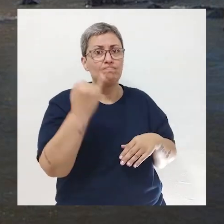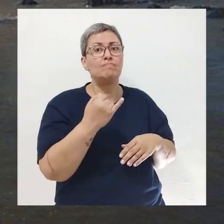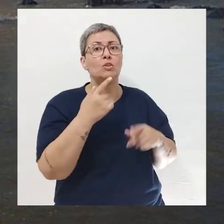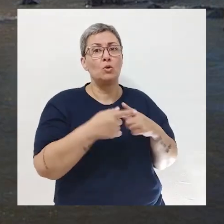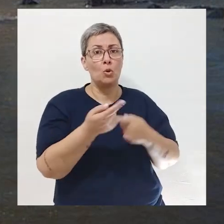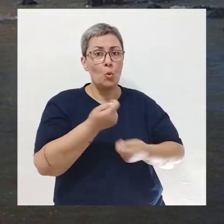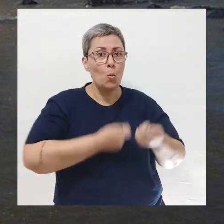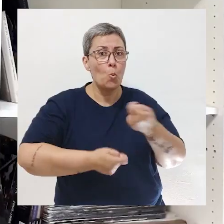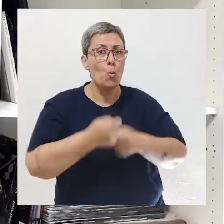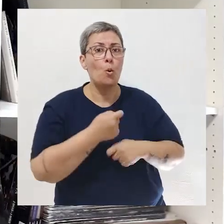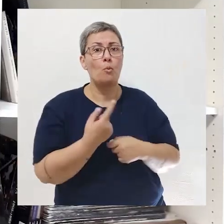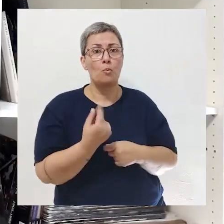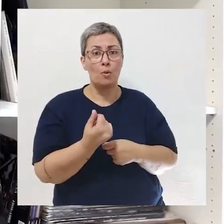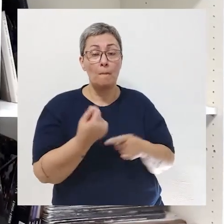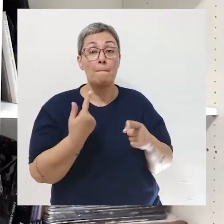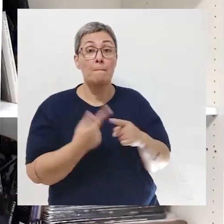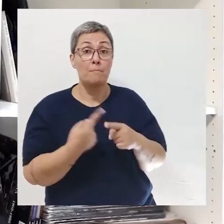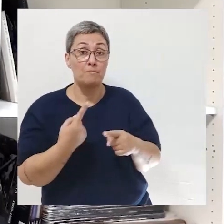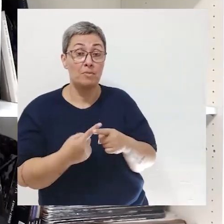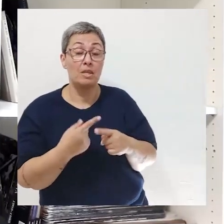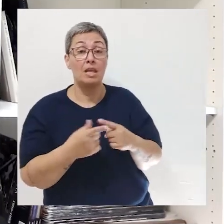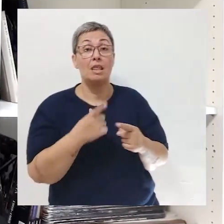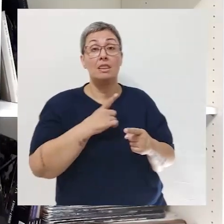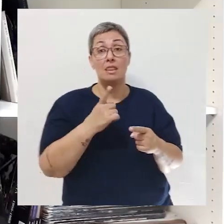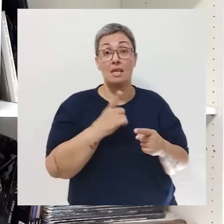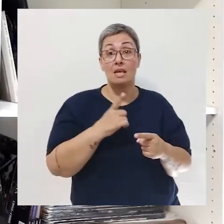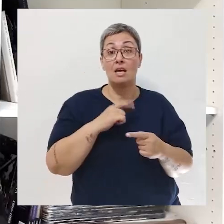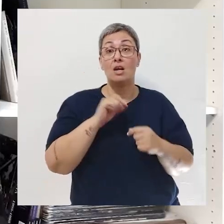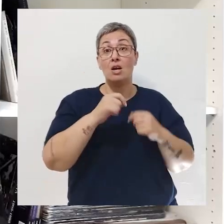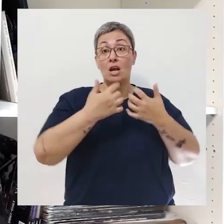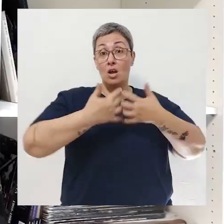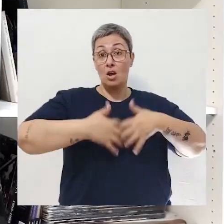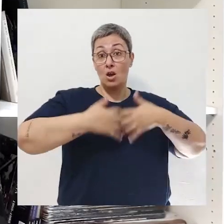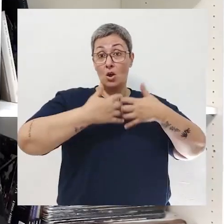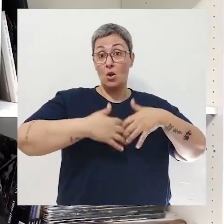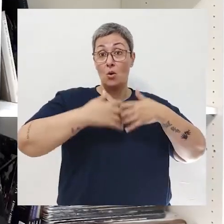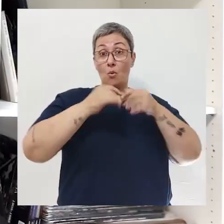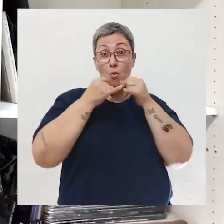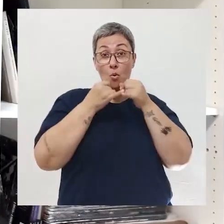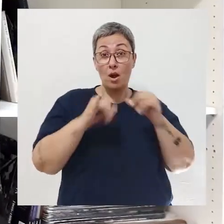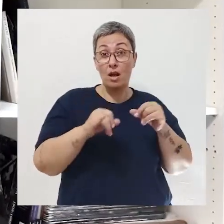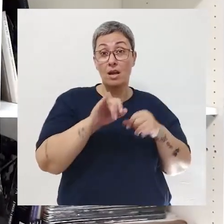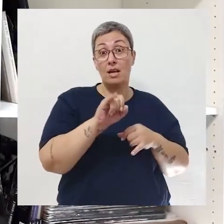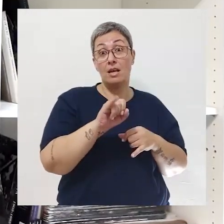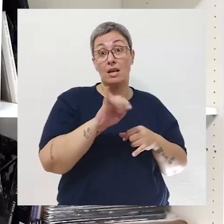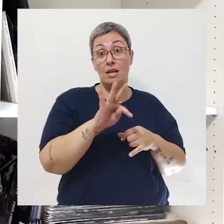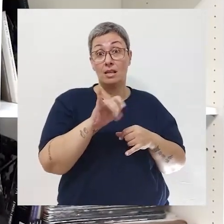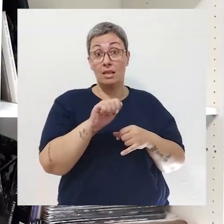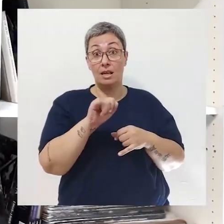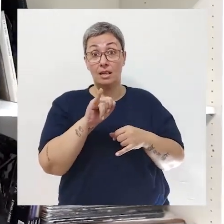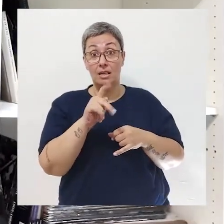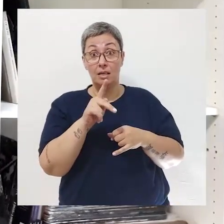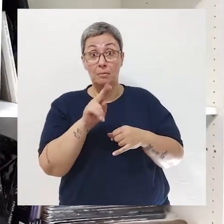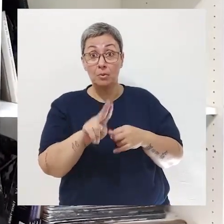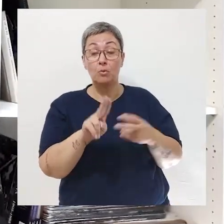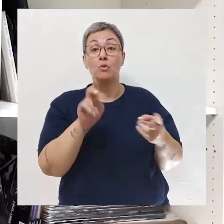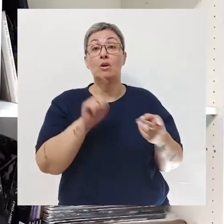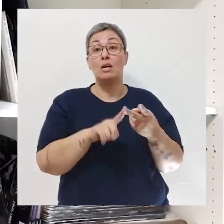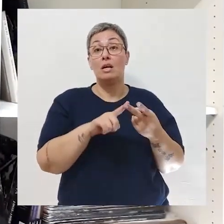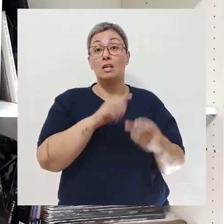para a economia brasileira, pois nela está localizada a usina hidrelétrica de Itaipu e a